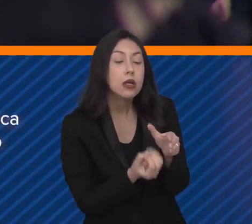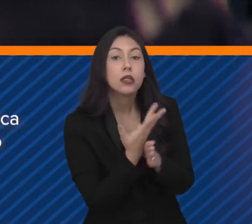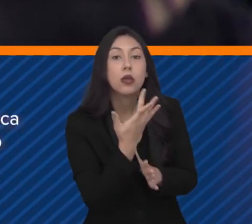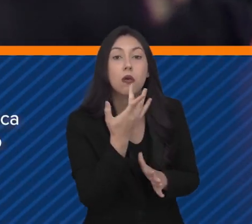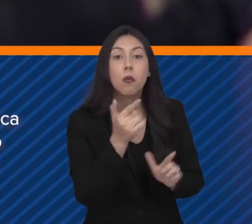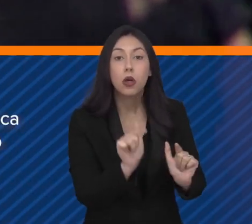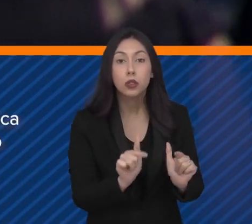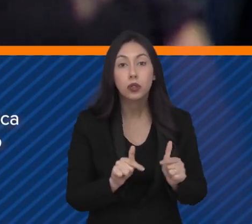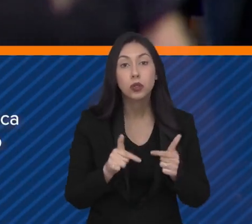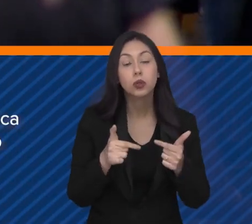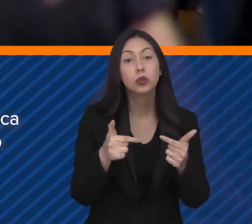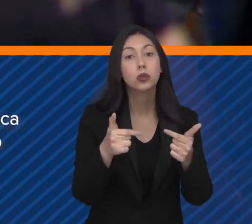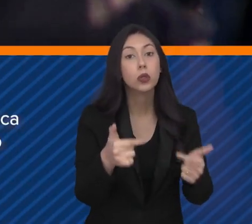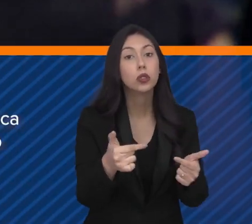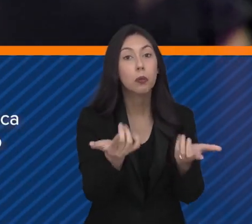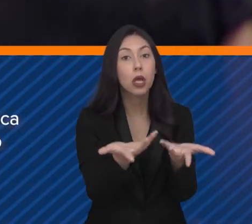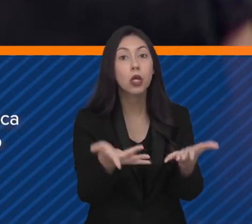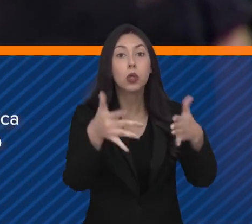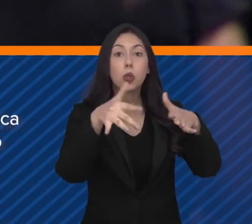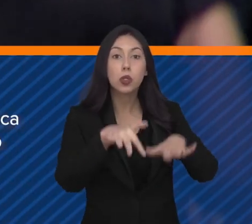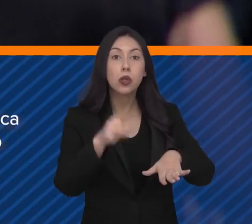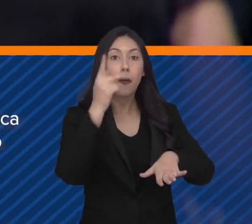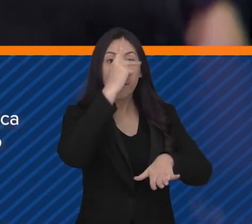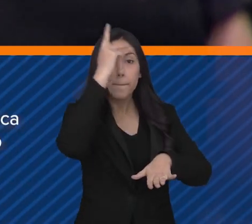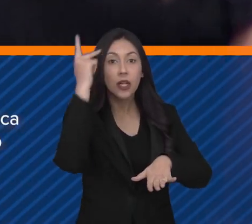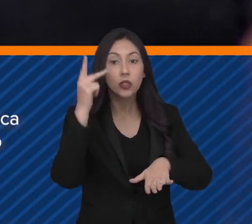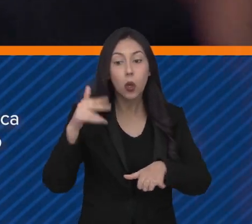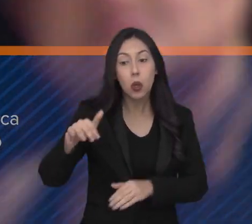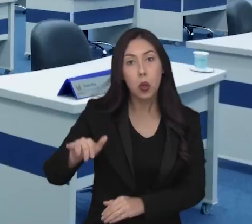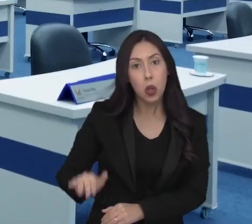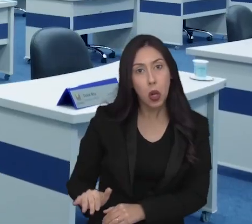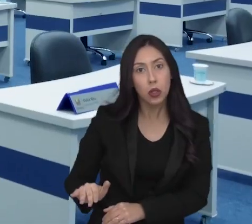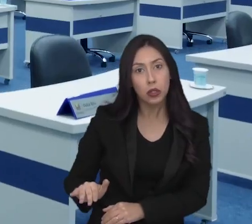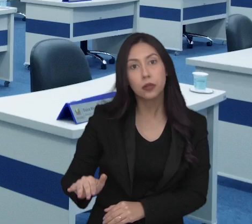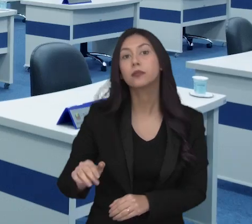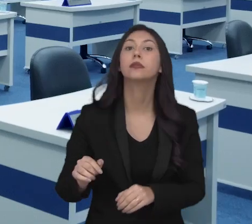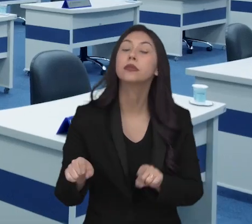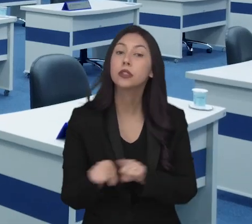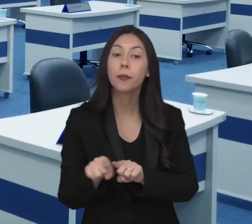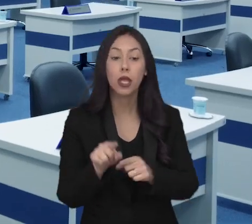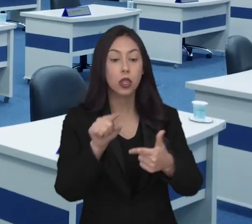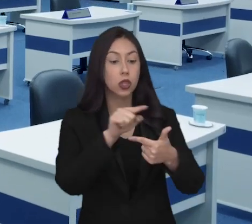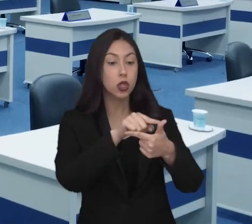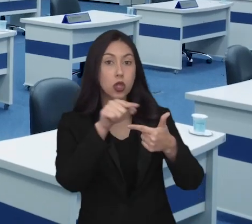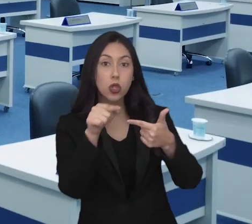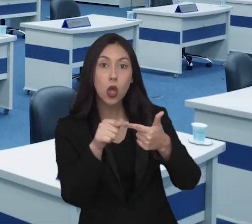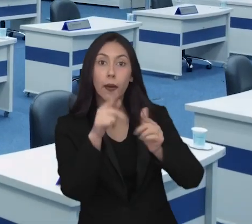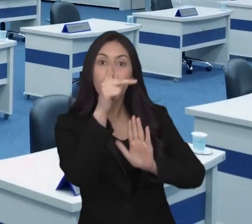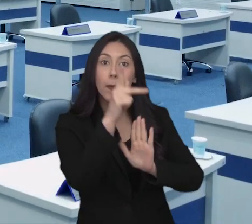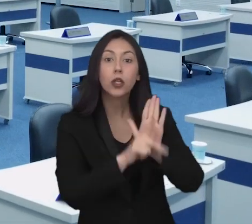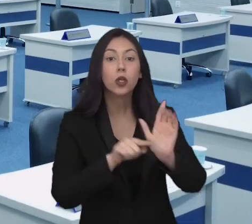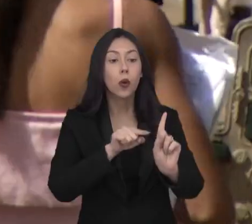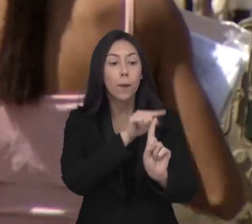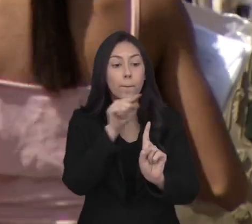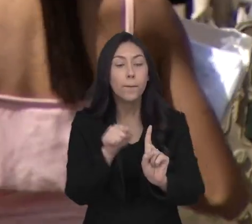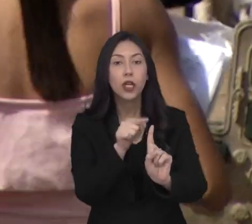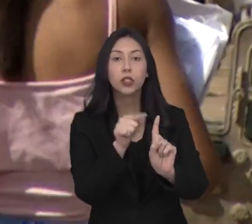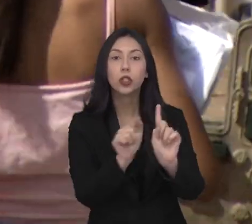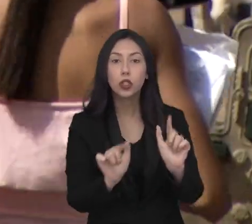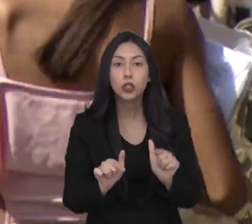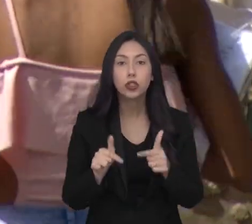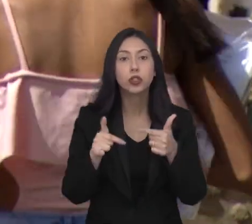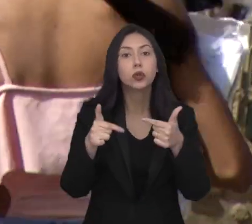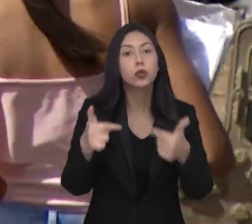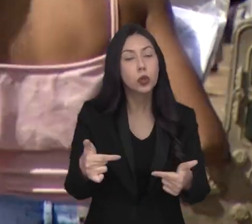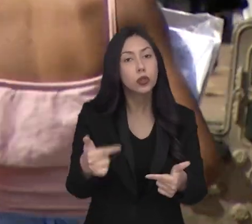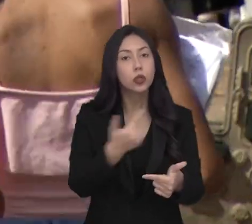uma política municipal de inclusão para pessoas com nanismo. Mais dois projetos também têm como meta instituir